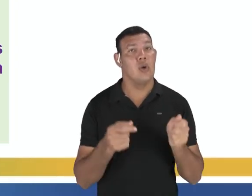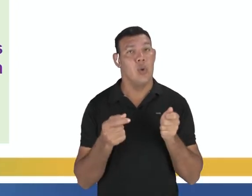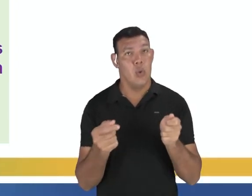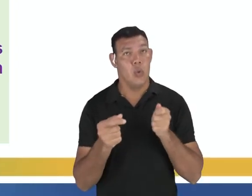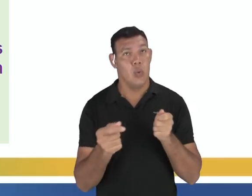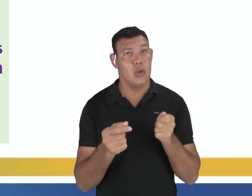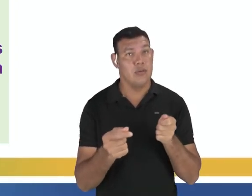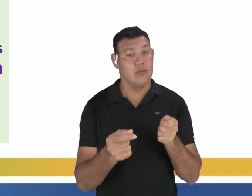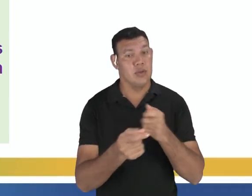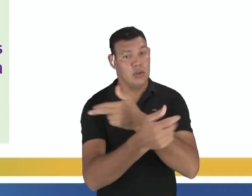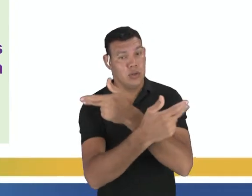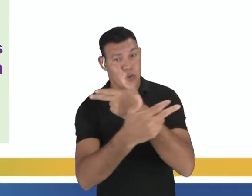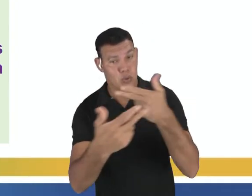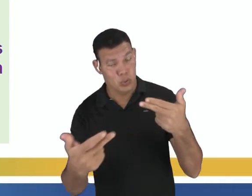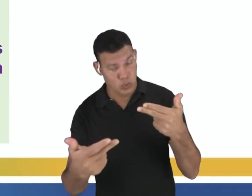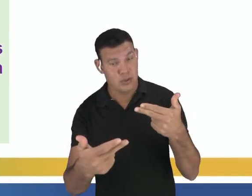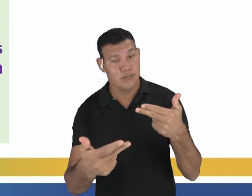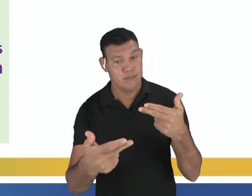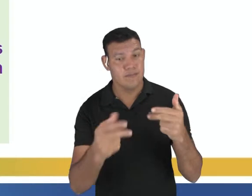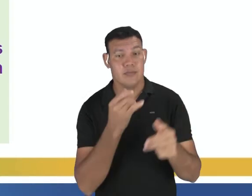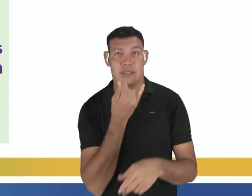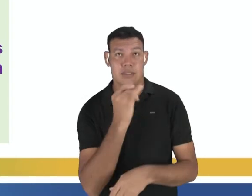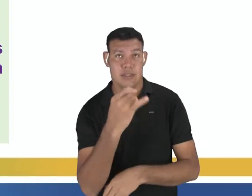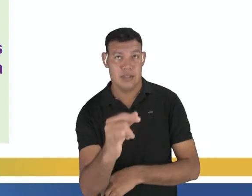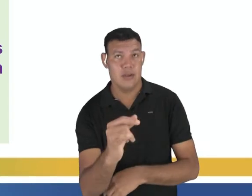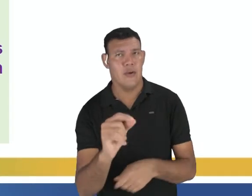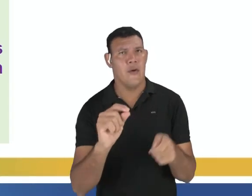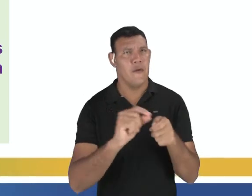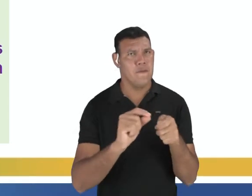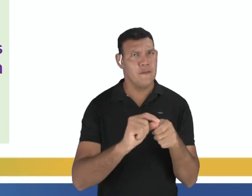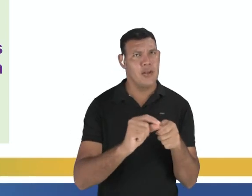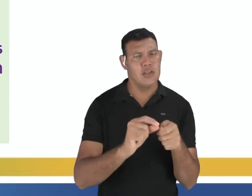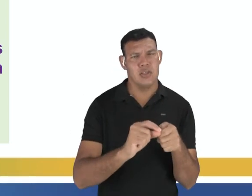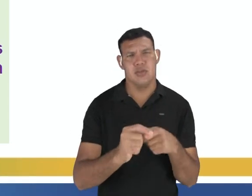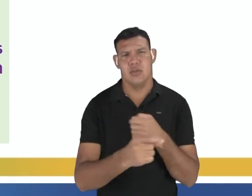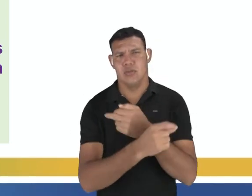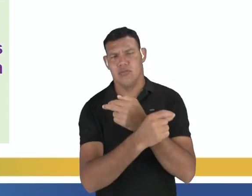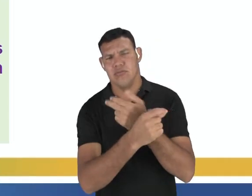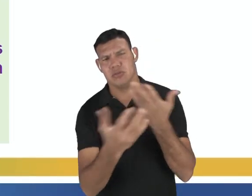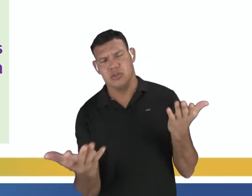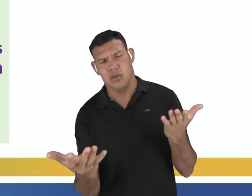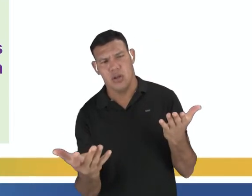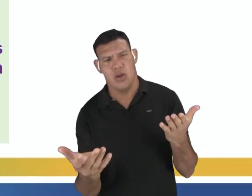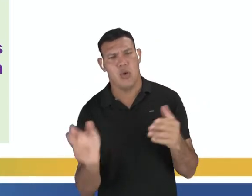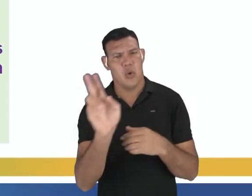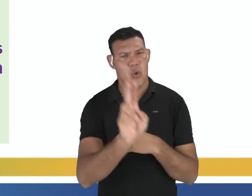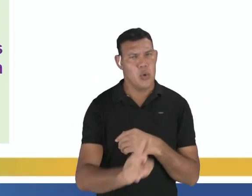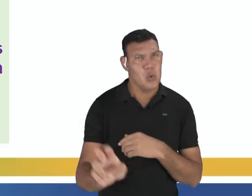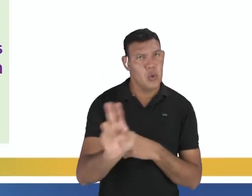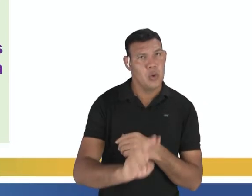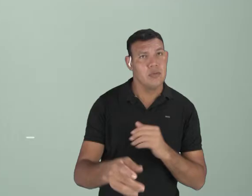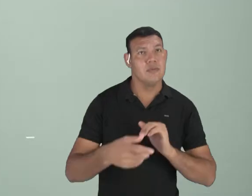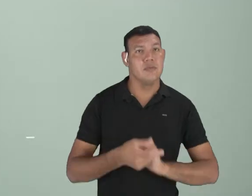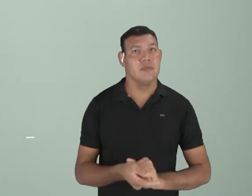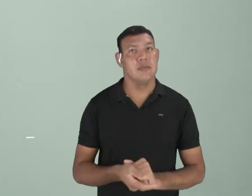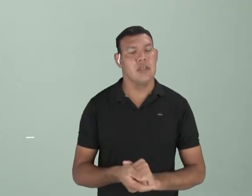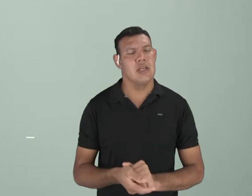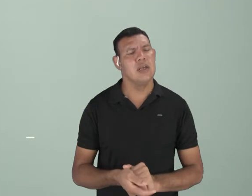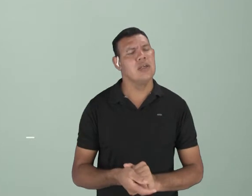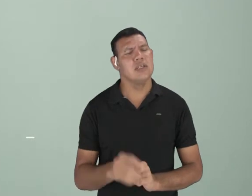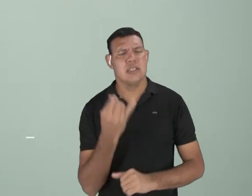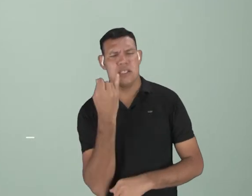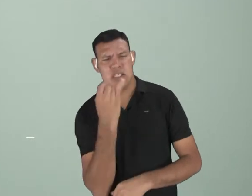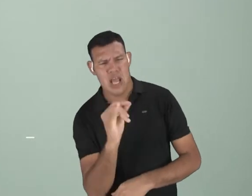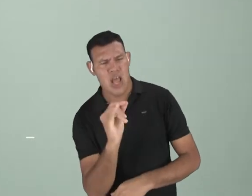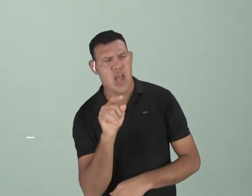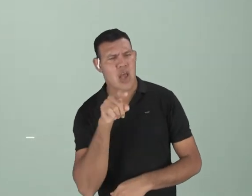uso dos aparelhos que consomem mais energia para realizarem suas atividades. Então, quando você sabe quantificar o quanto cada aparelho gasta, você